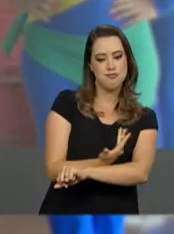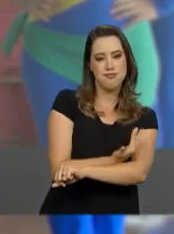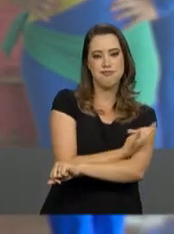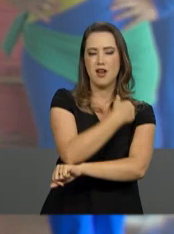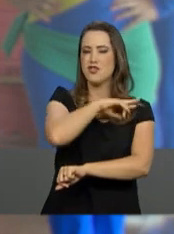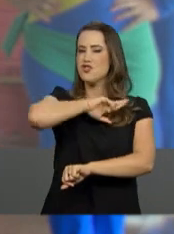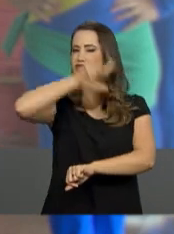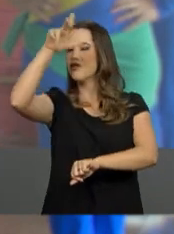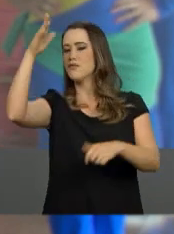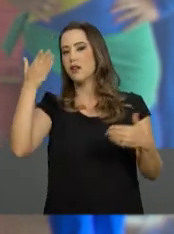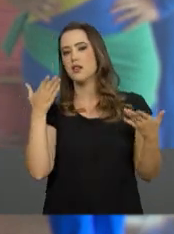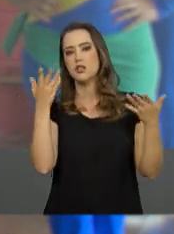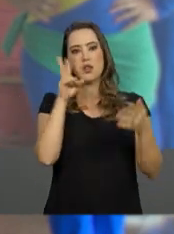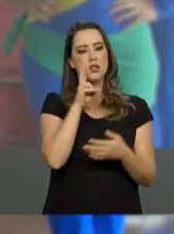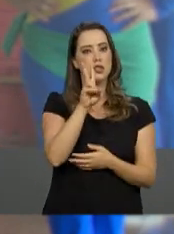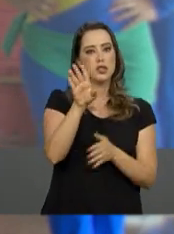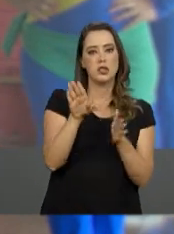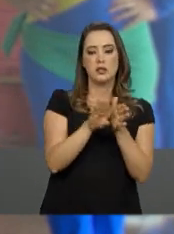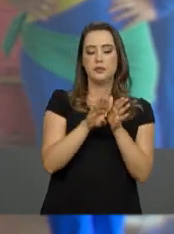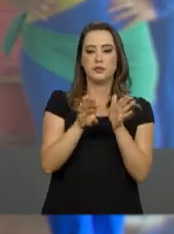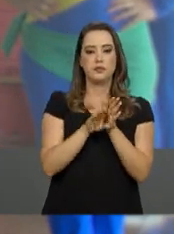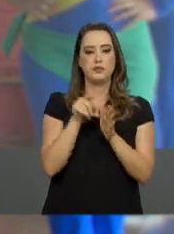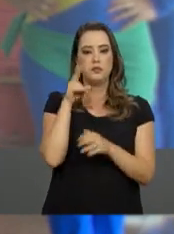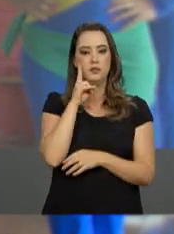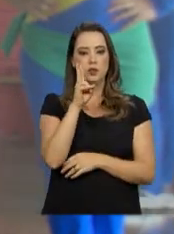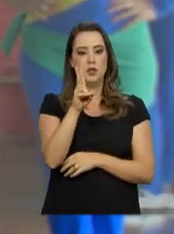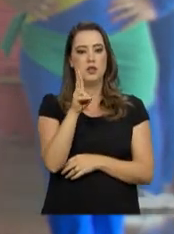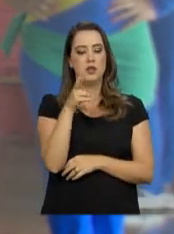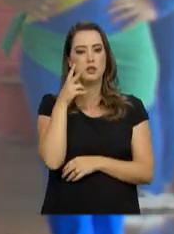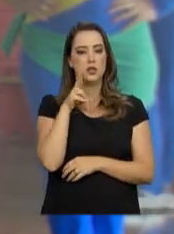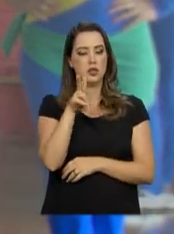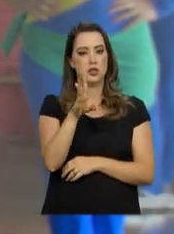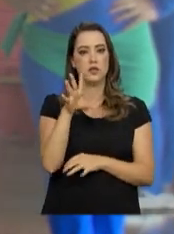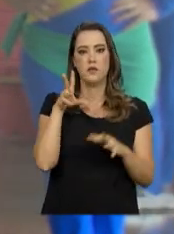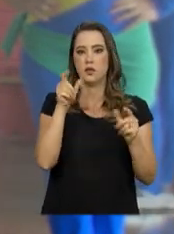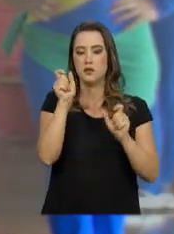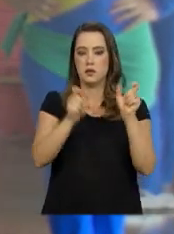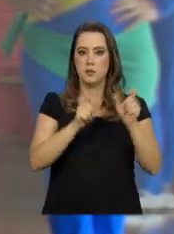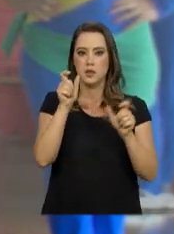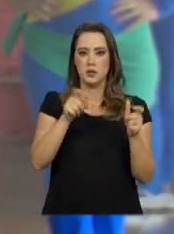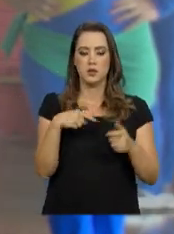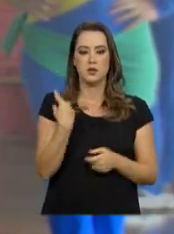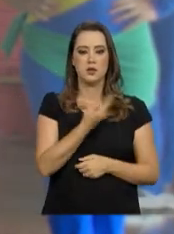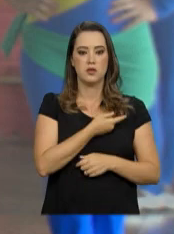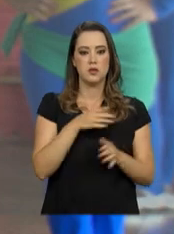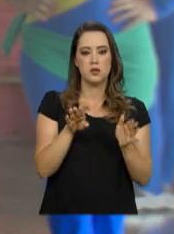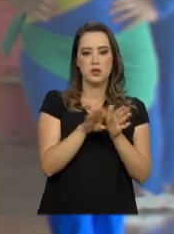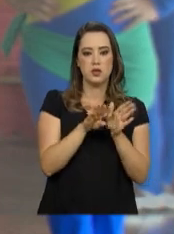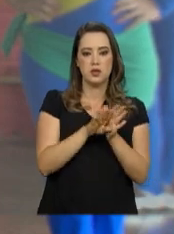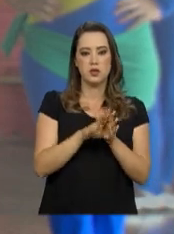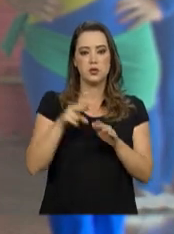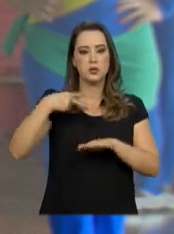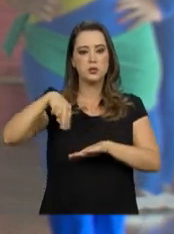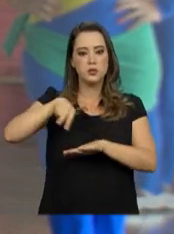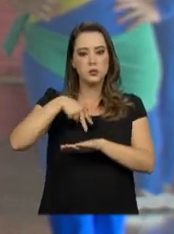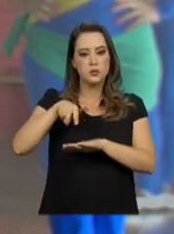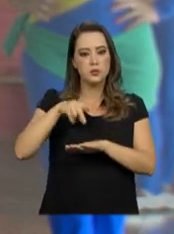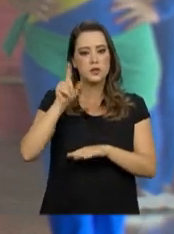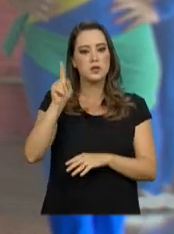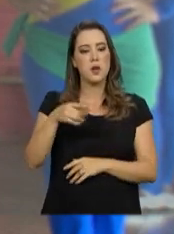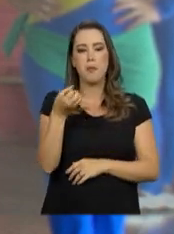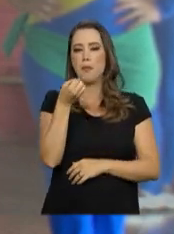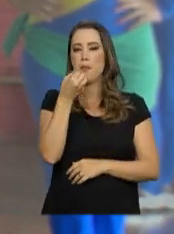diferente. Lá a gente chega e a gente escuta todo mundo da plateia. Quando a gente entra para dançar, é